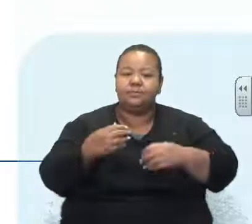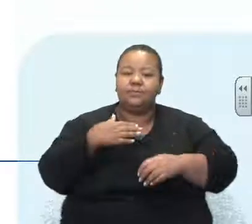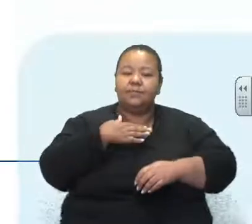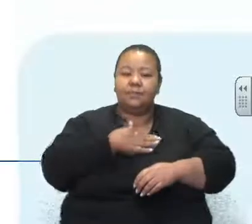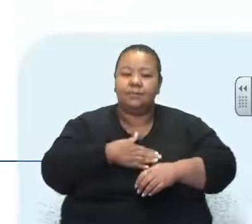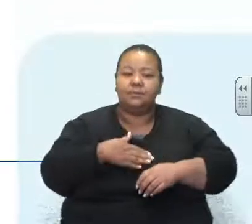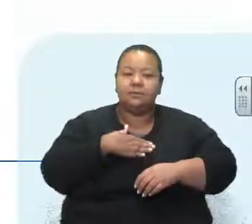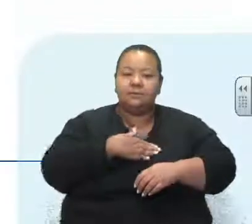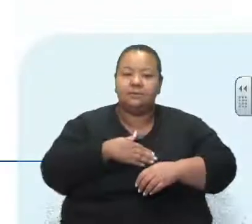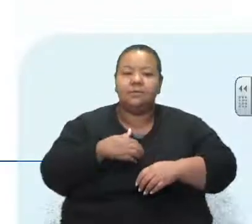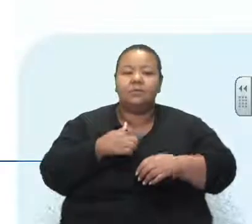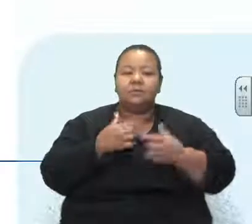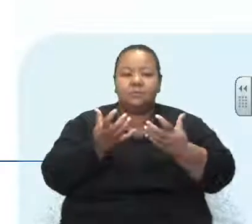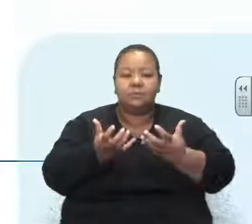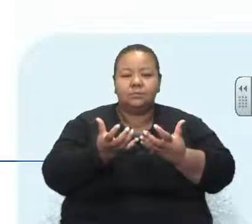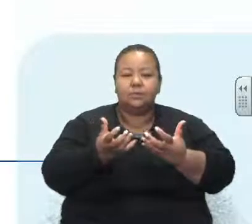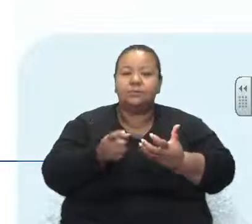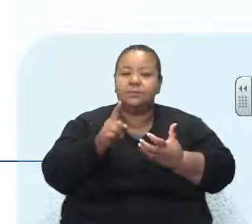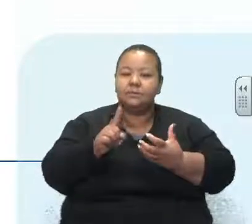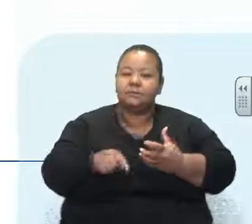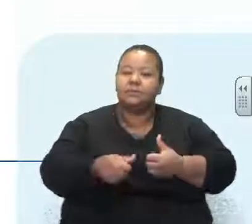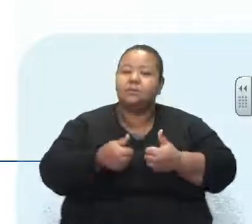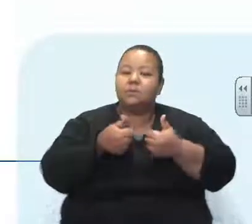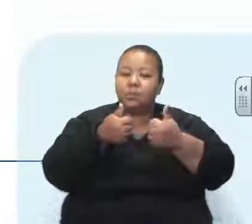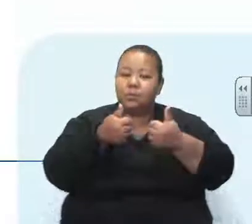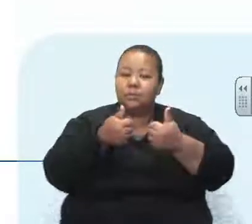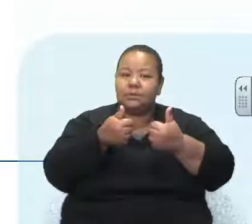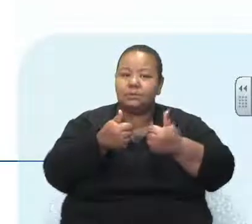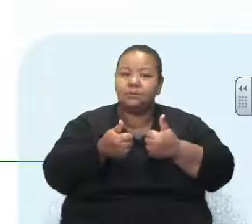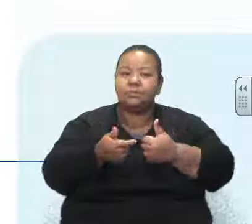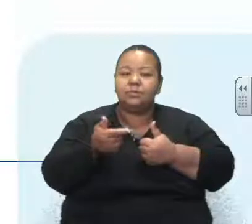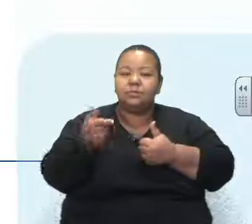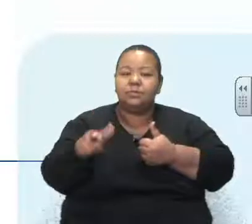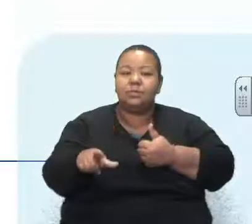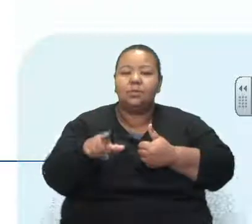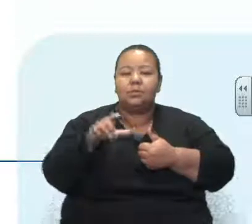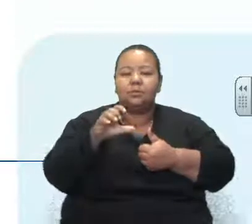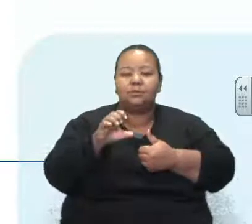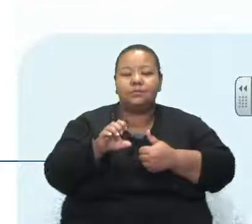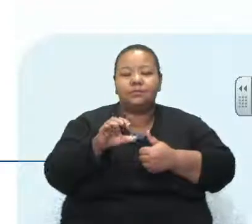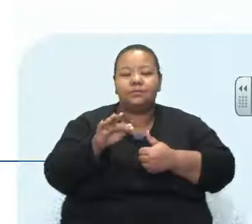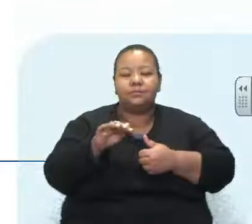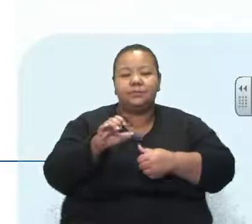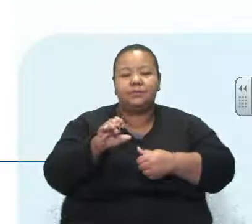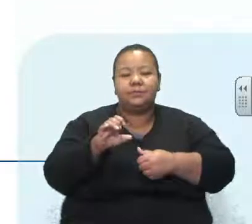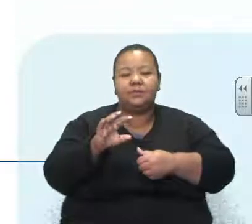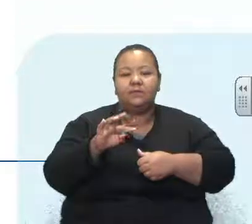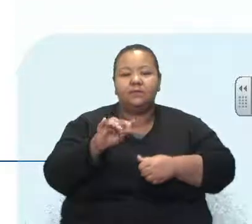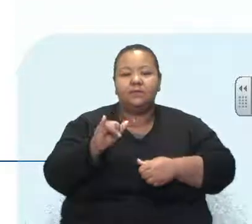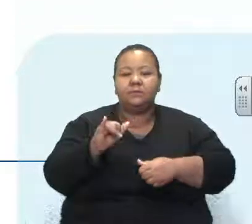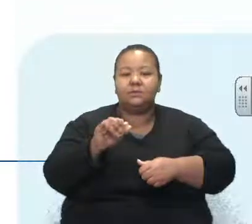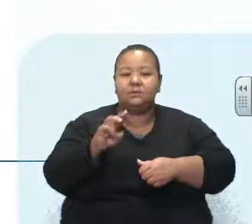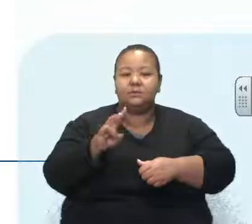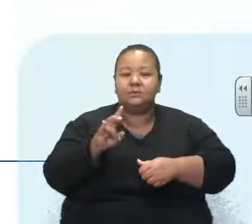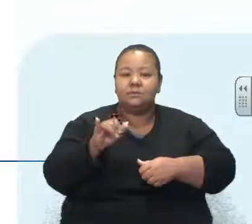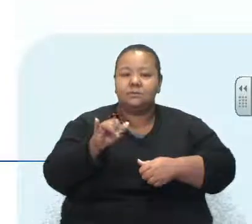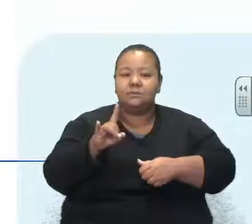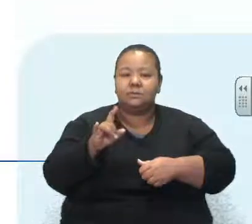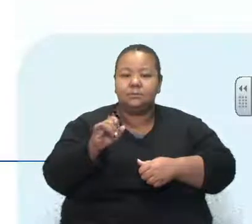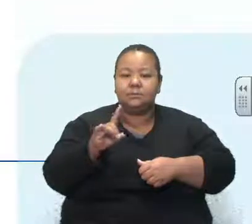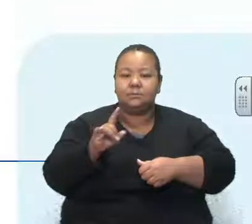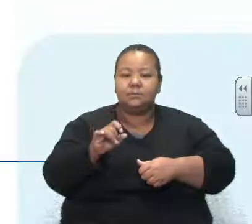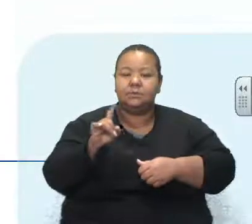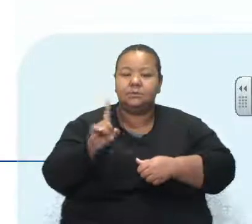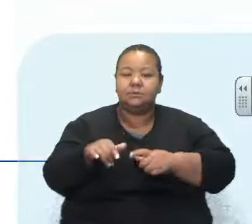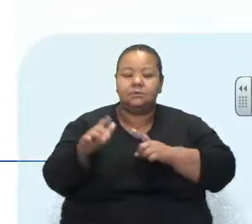eu espero sempre que seja positiva. Os indicadores de efetividade, eles são indicadores de impacto. Por que é impacto? Porque eles